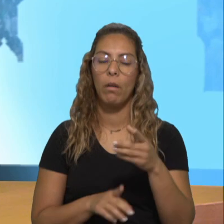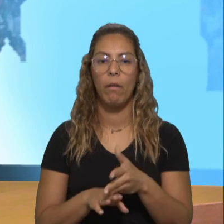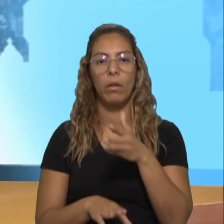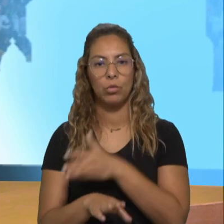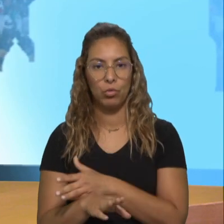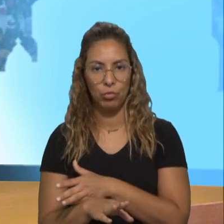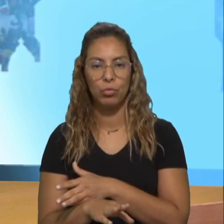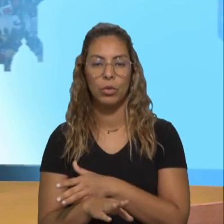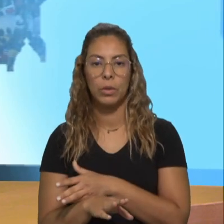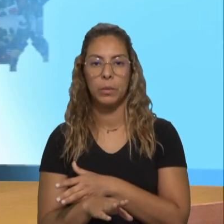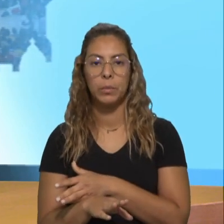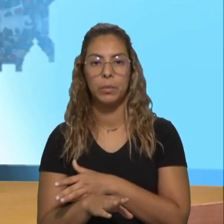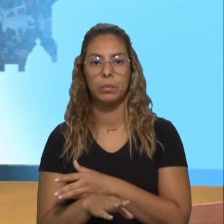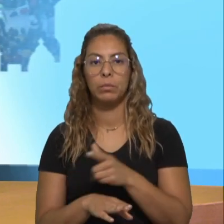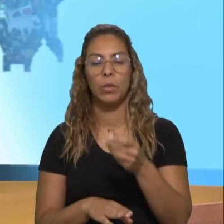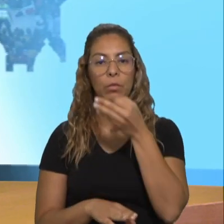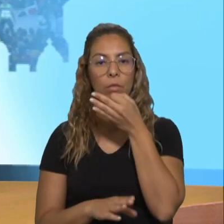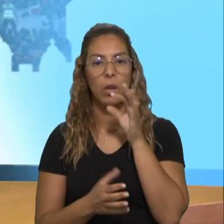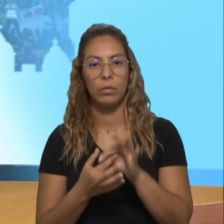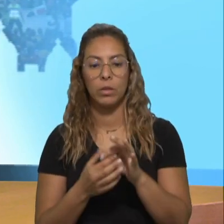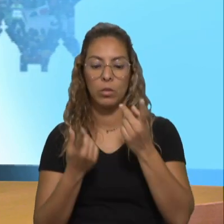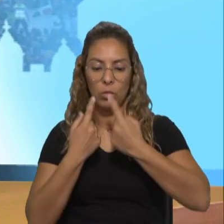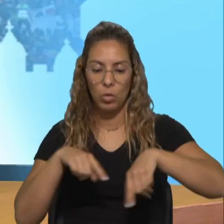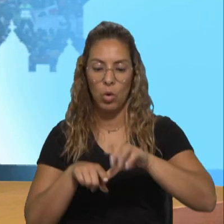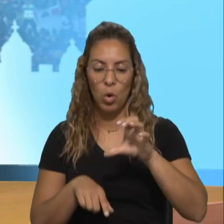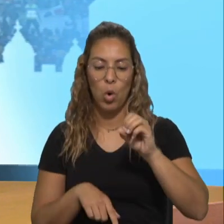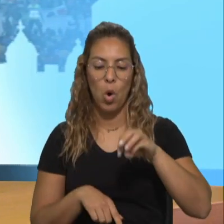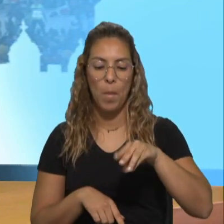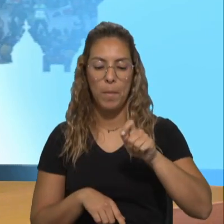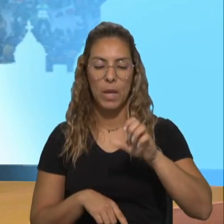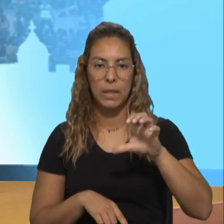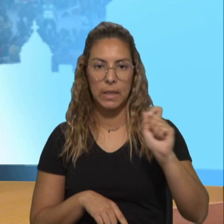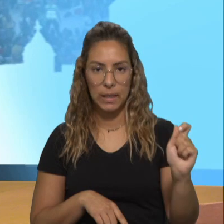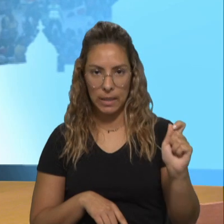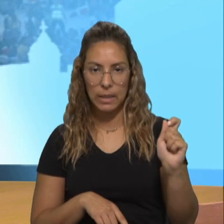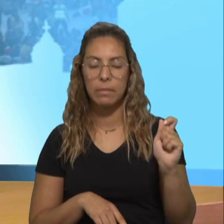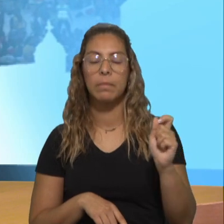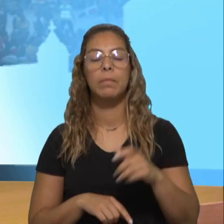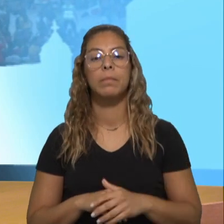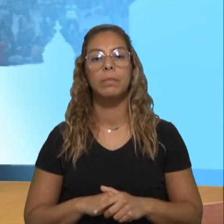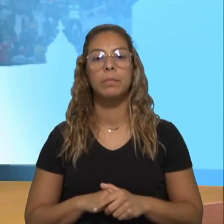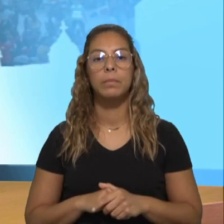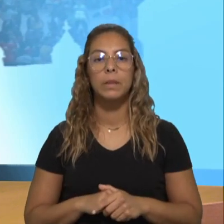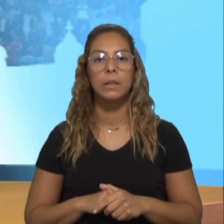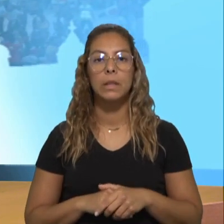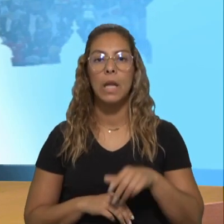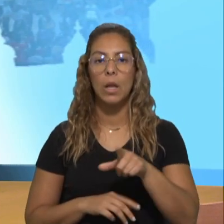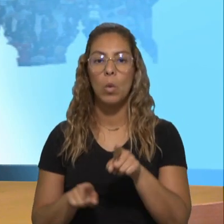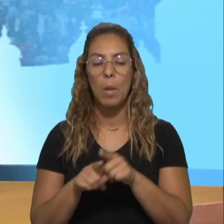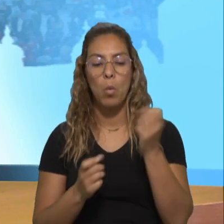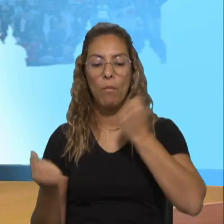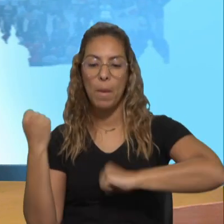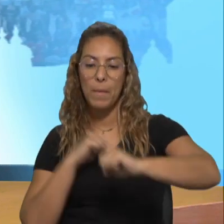que falámos na última reunião da COMES, ultimamente a questão dos movimentos